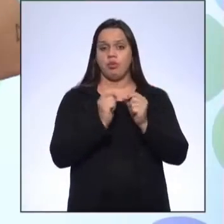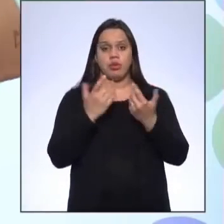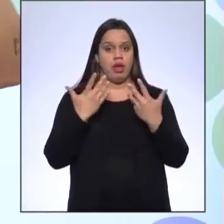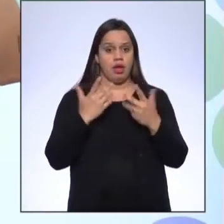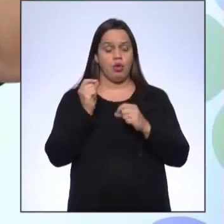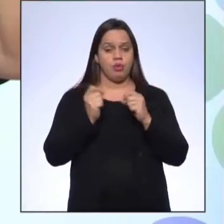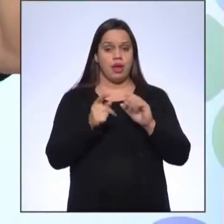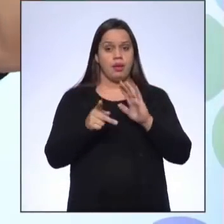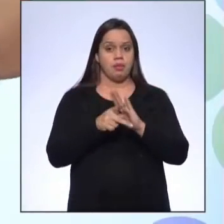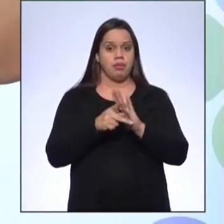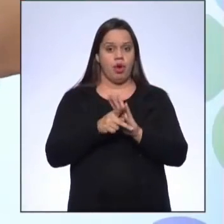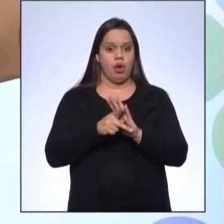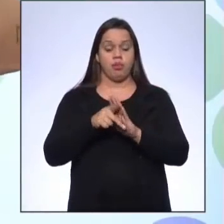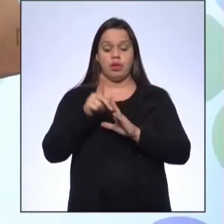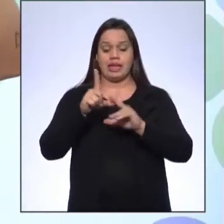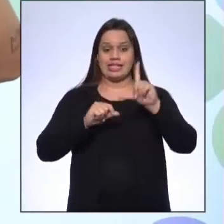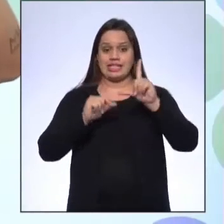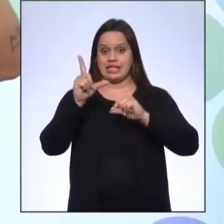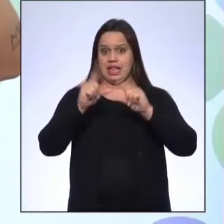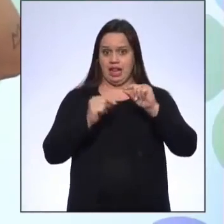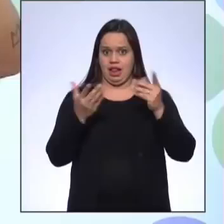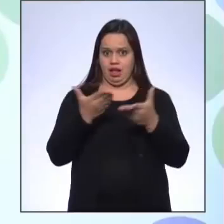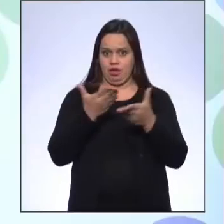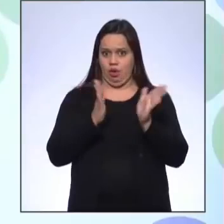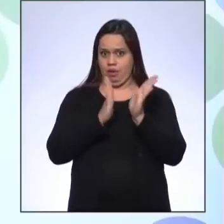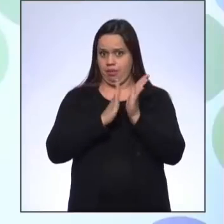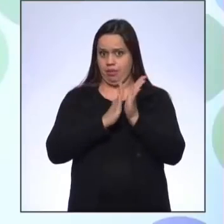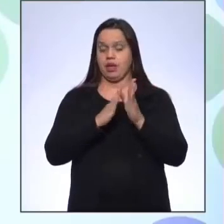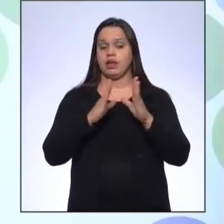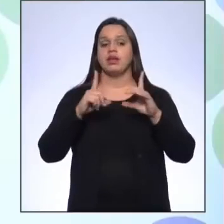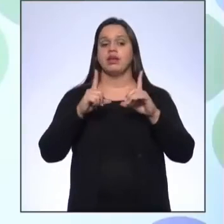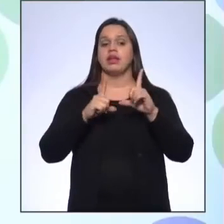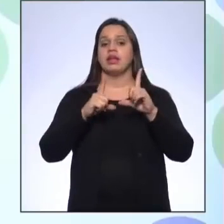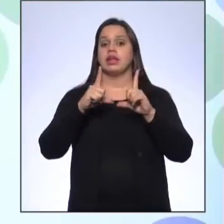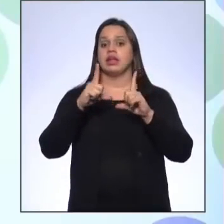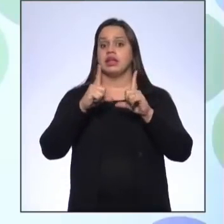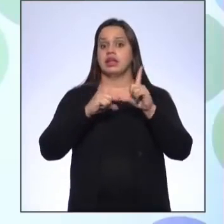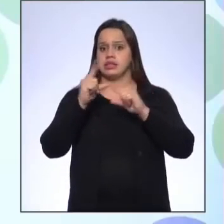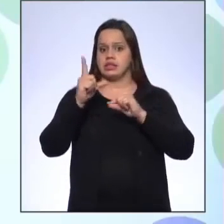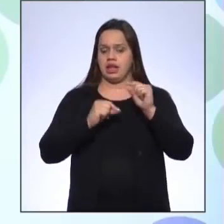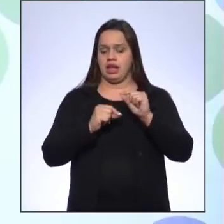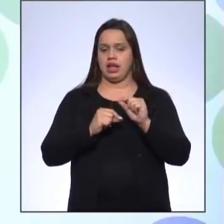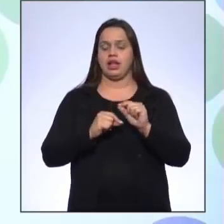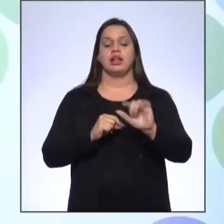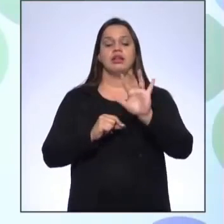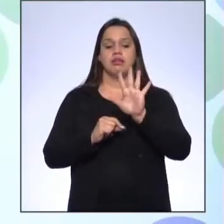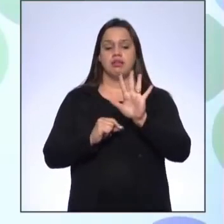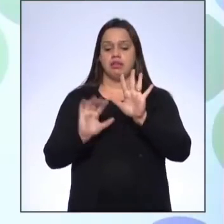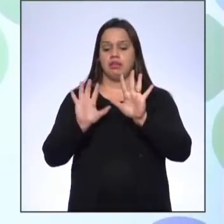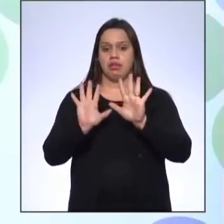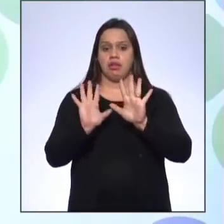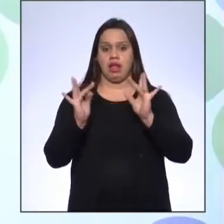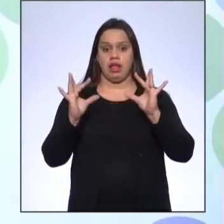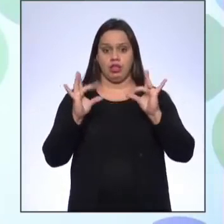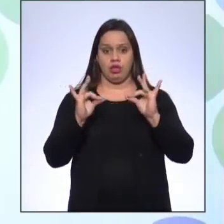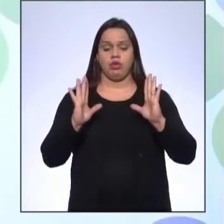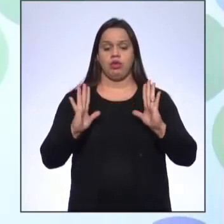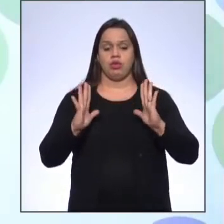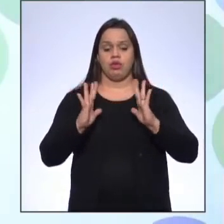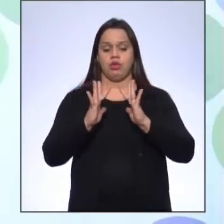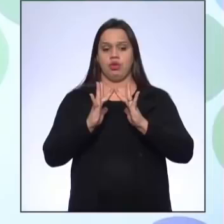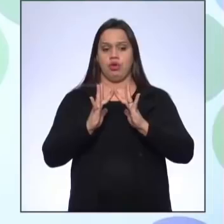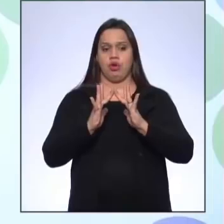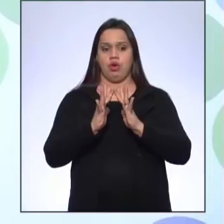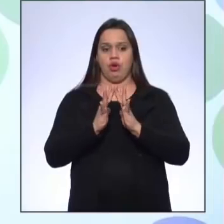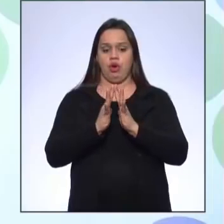palma estrela, a gente abre bem as mãos, ponta dos dedos, a gente junta, cuidado para não acontecer